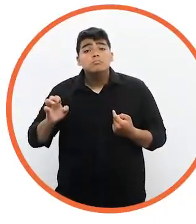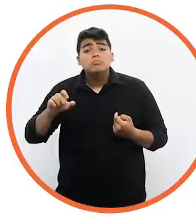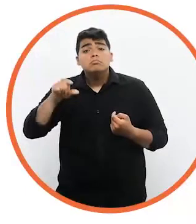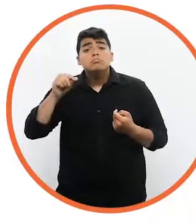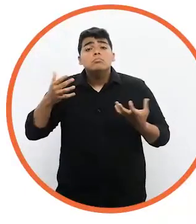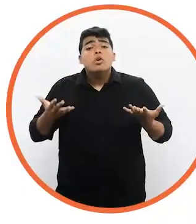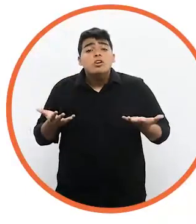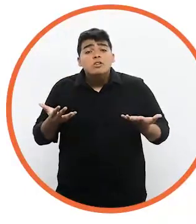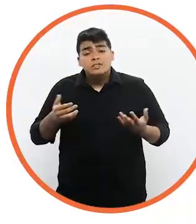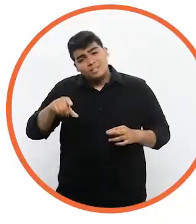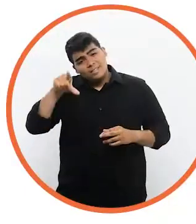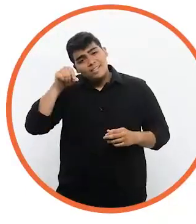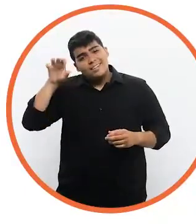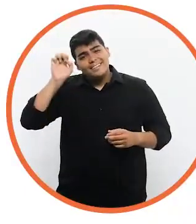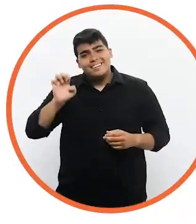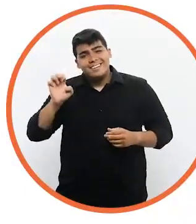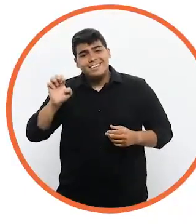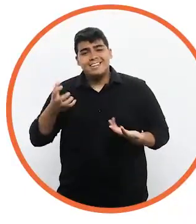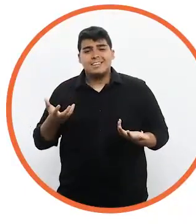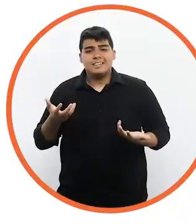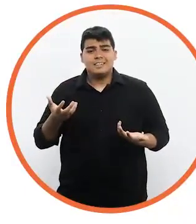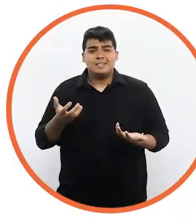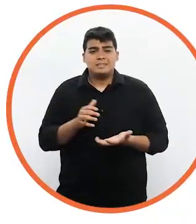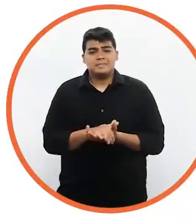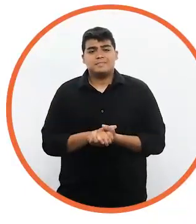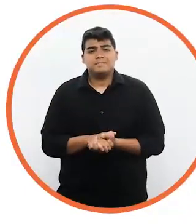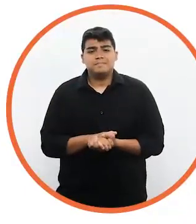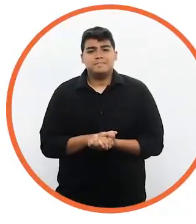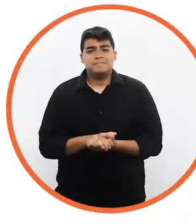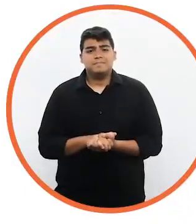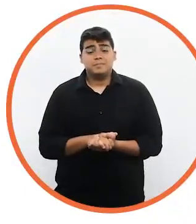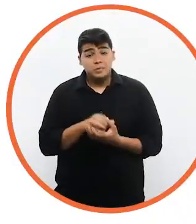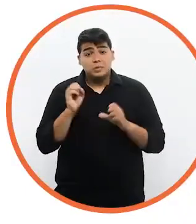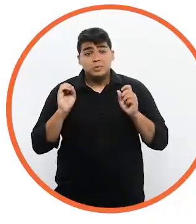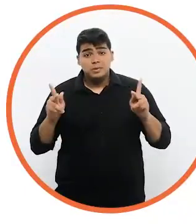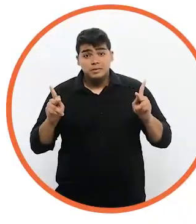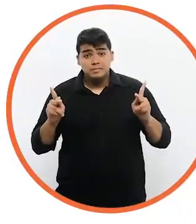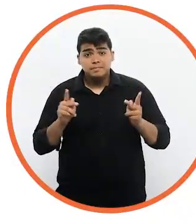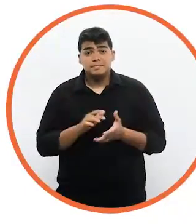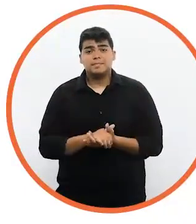A alternativa é ele, lá e lá. Ok?